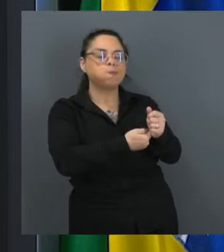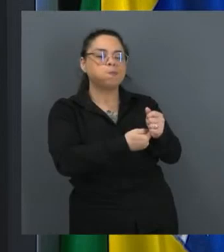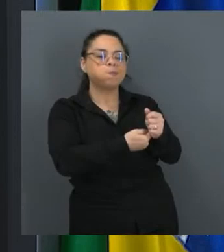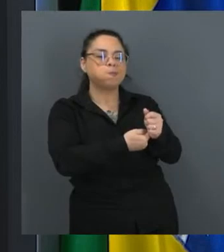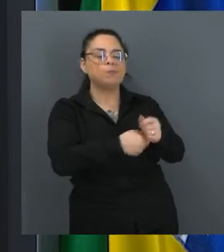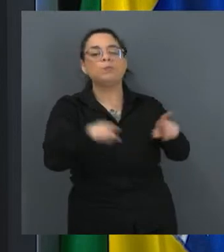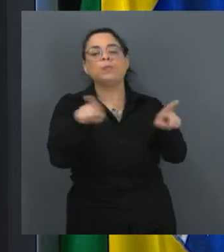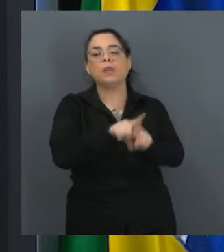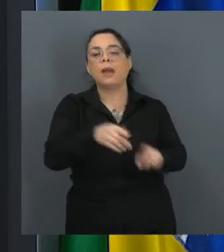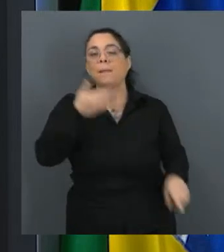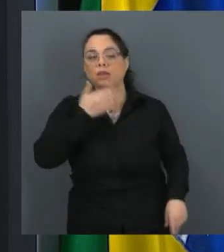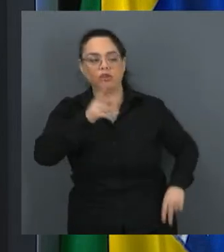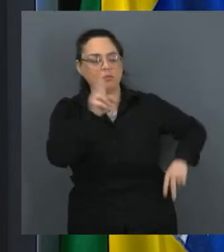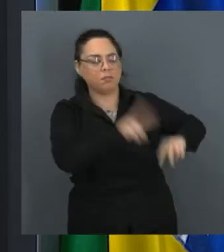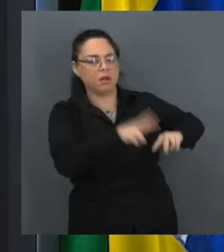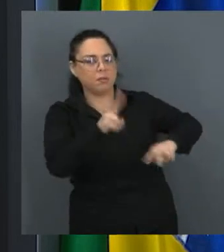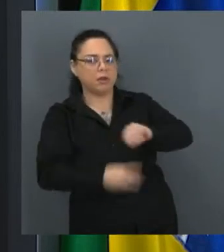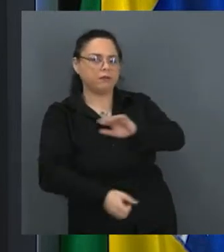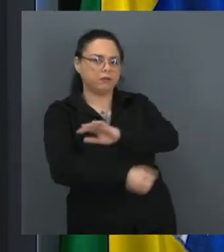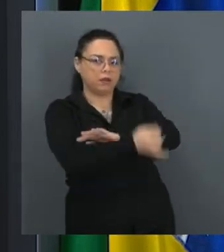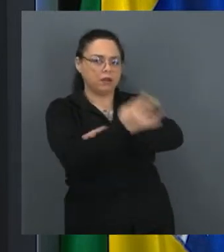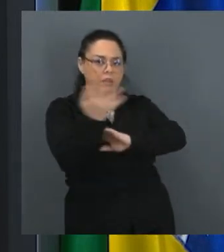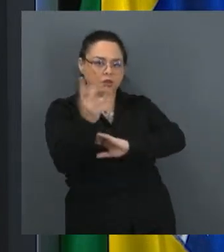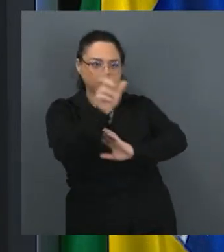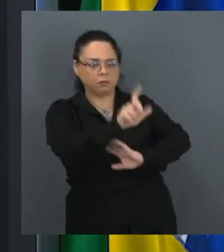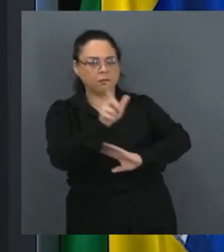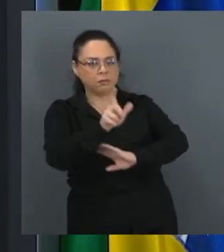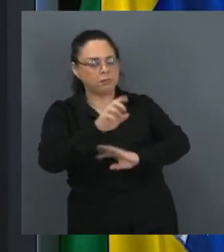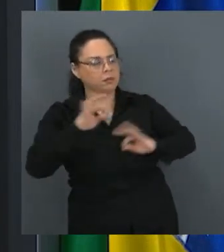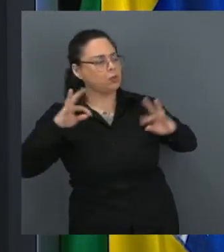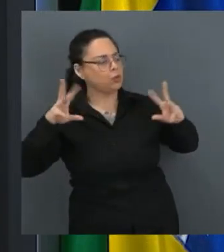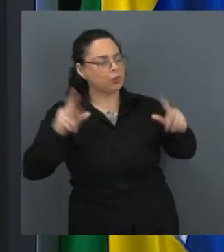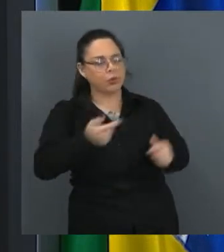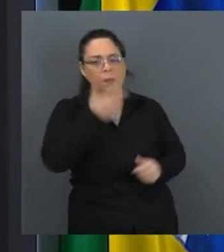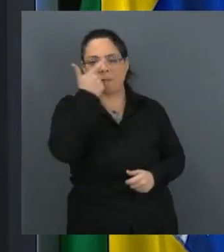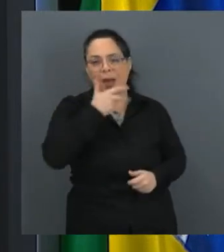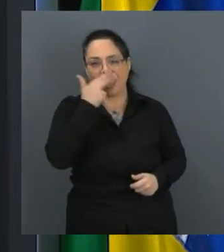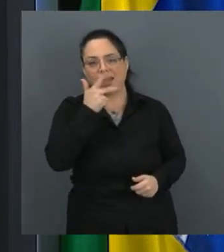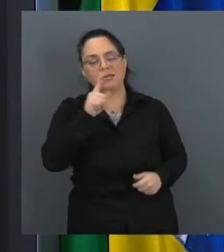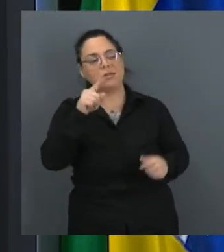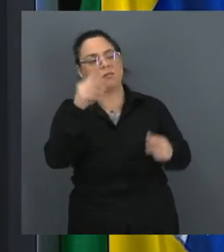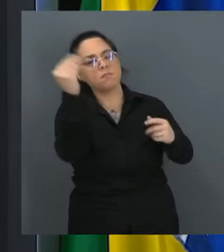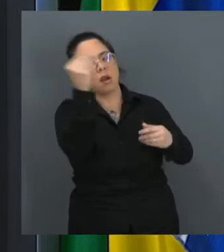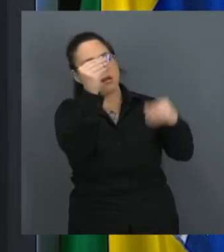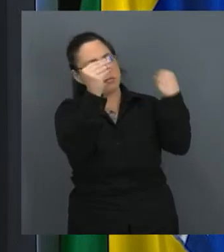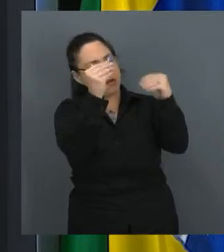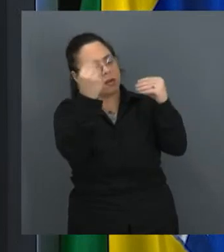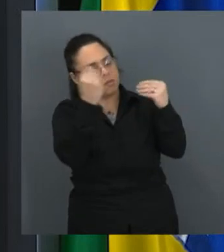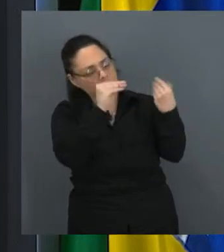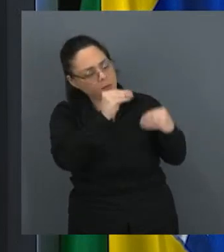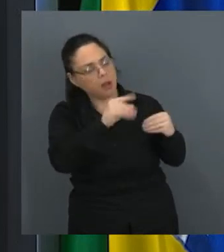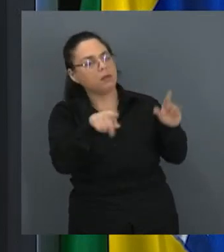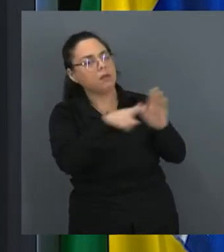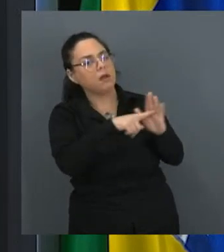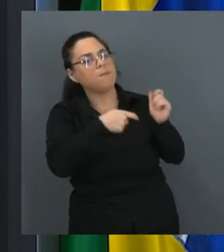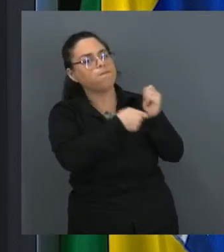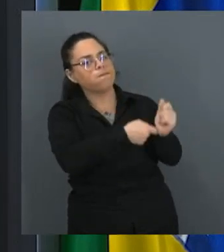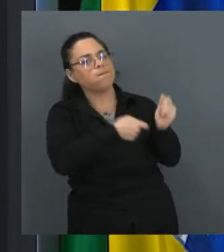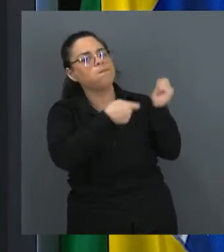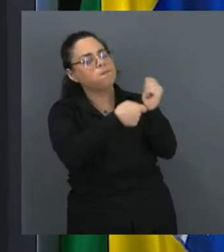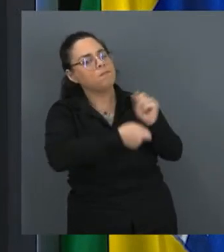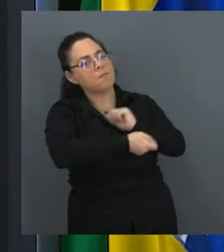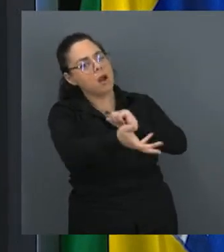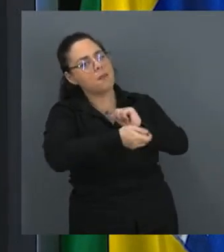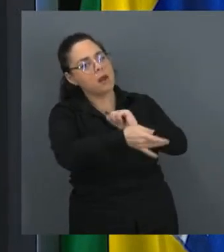e pedidos de prisão. Tudo se encaixa perfeitamente com as graves e consistentes denúncias